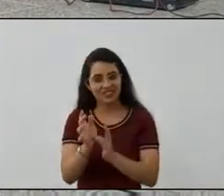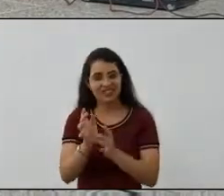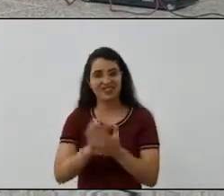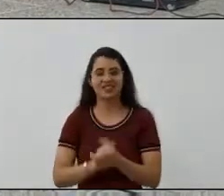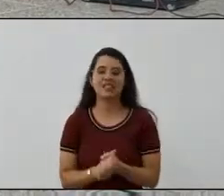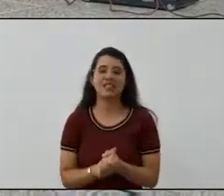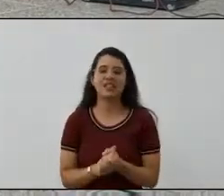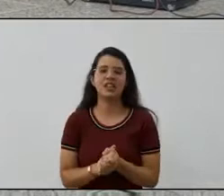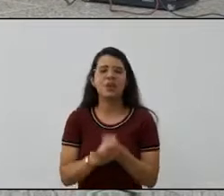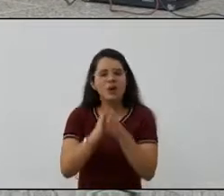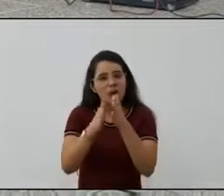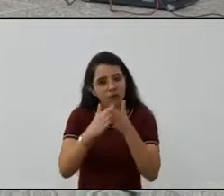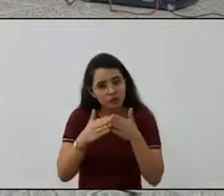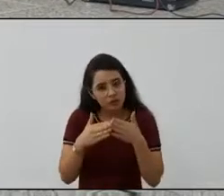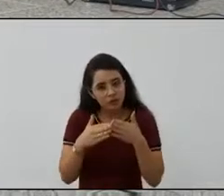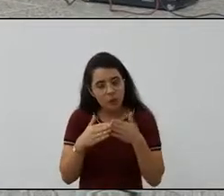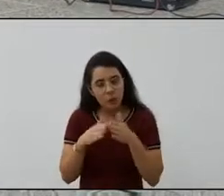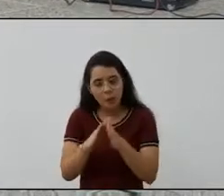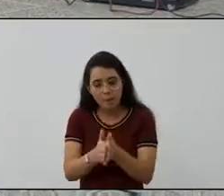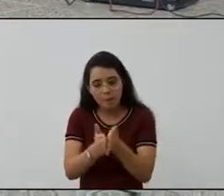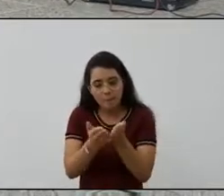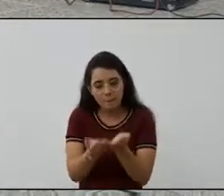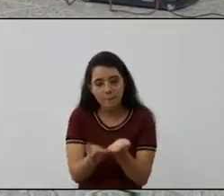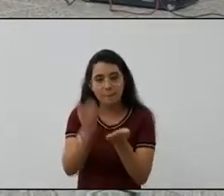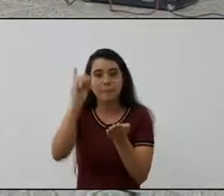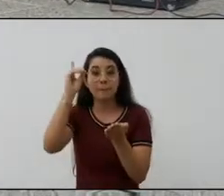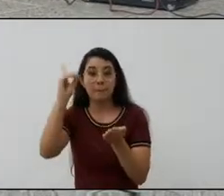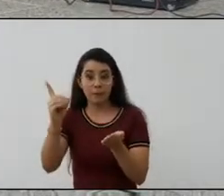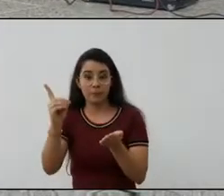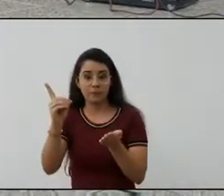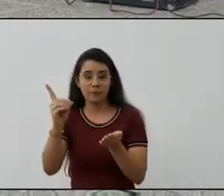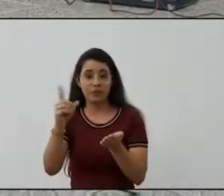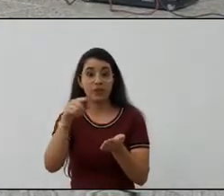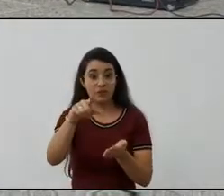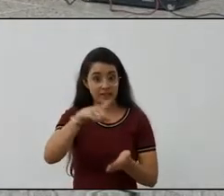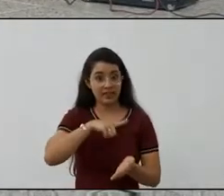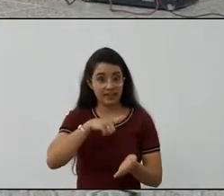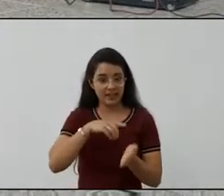Por favor, pegue aí a sua Bíblia, se você trouxe Bíblia.